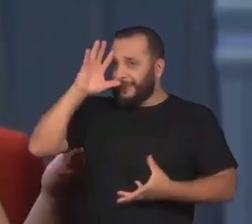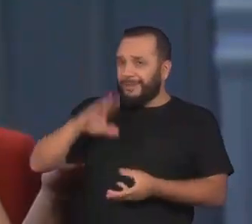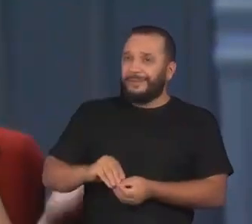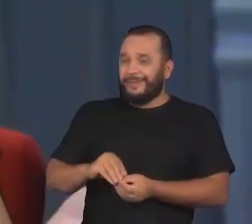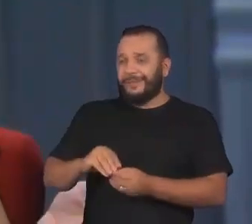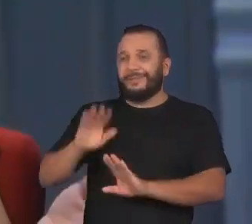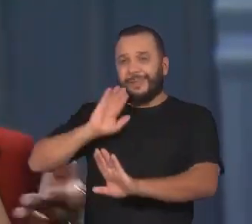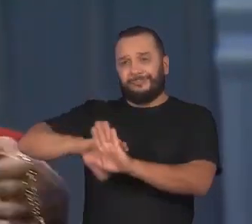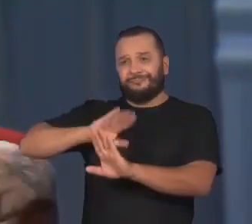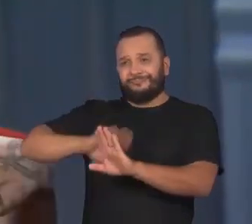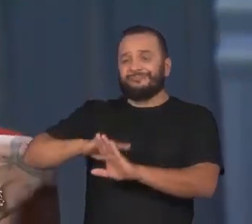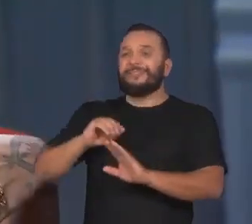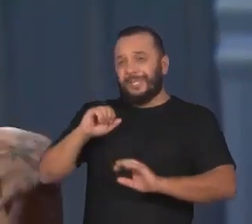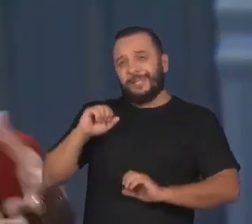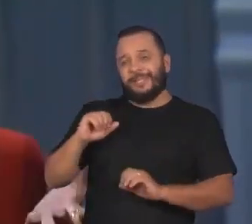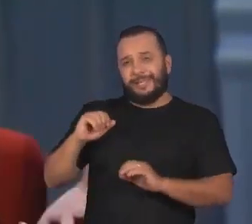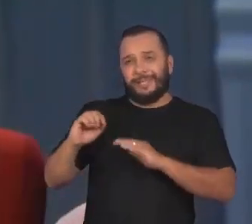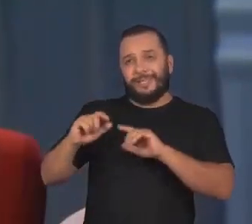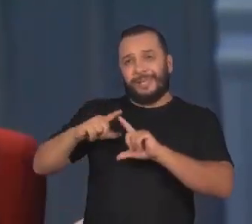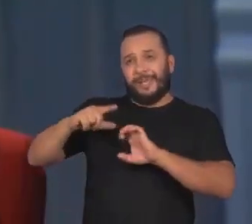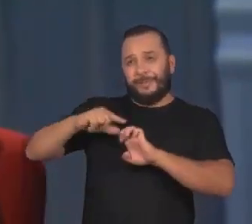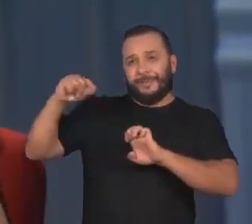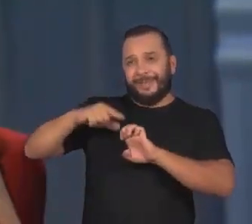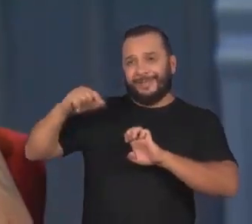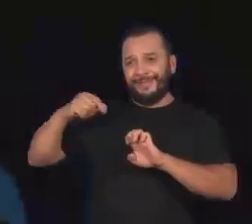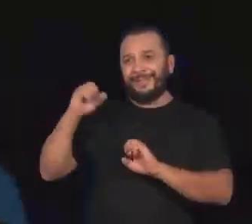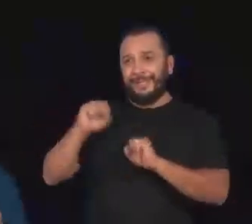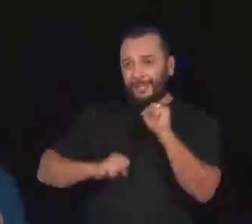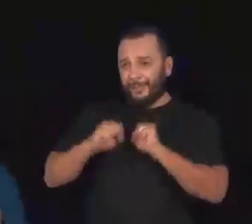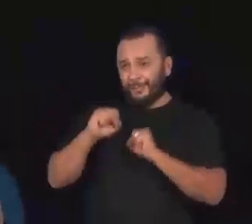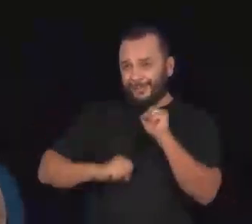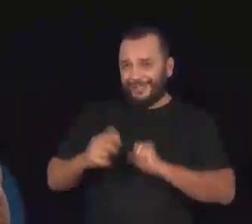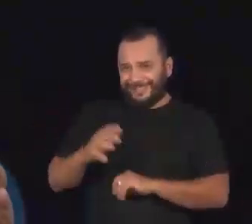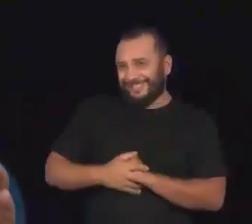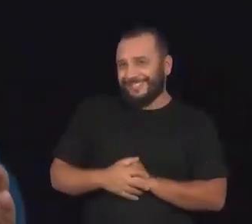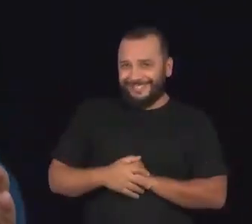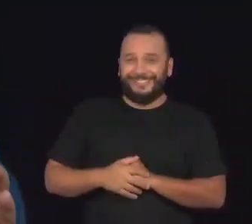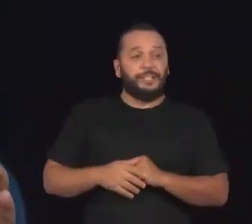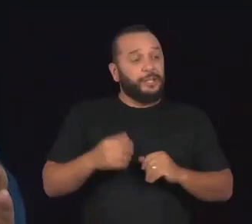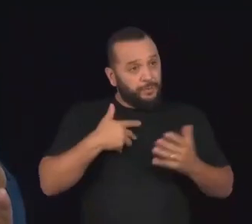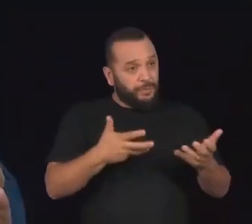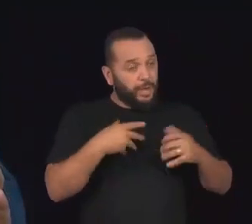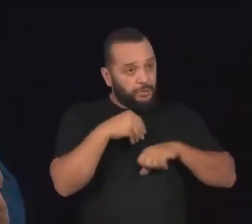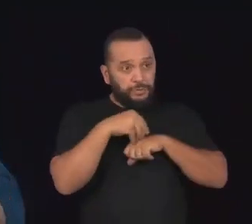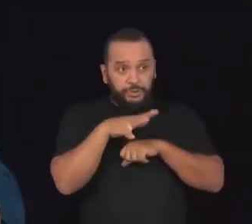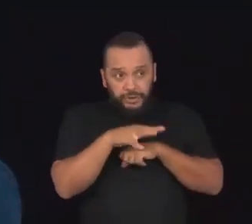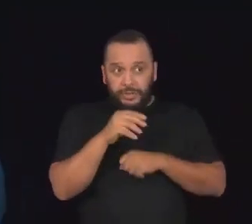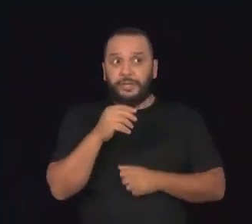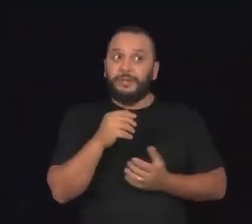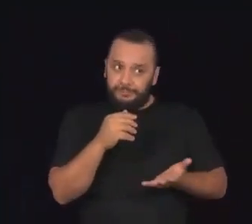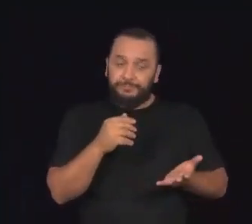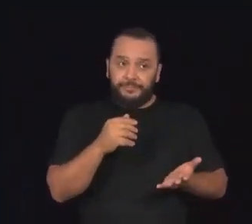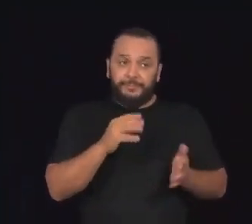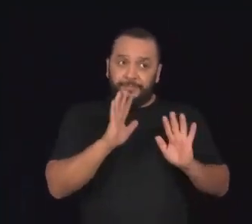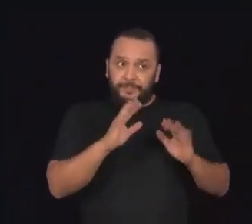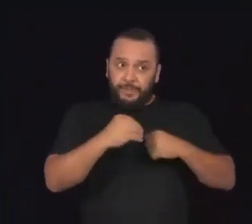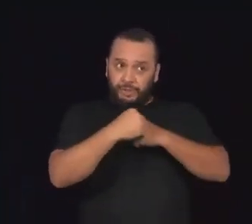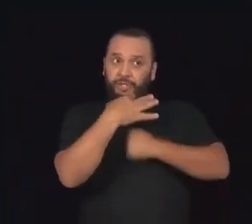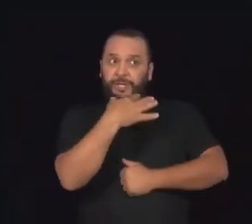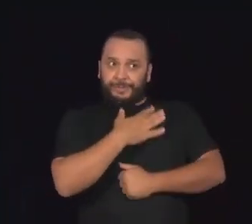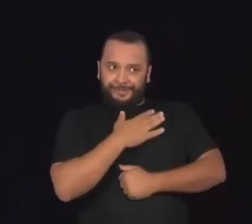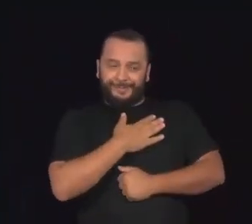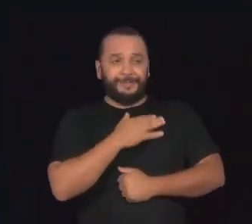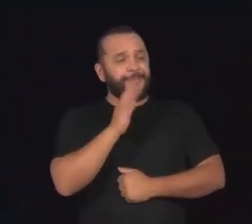ali ajudando a a afundar desde o com eu vou querer saber todas as dicas de você mas é muito cedo que você